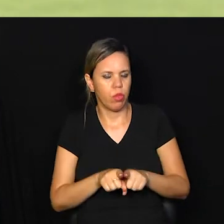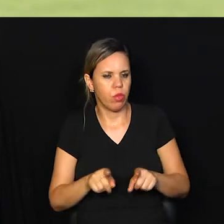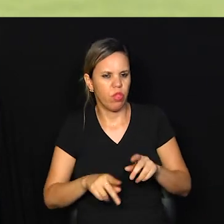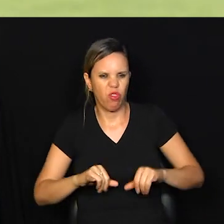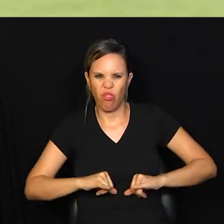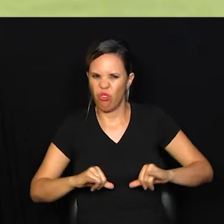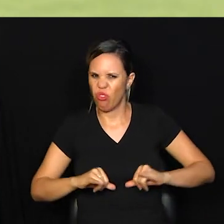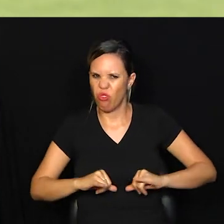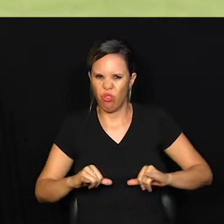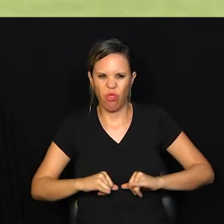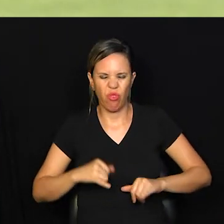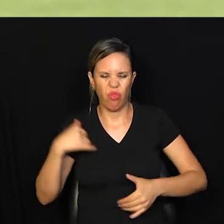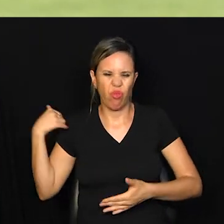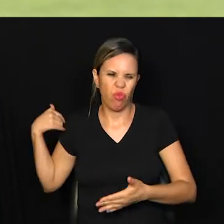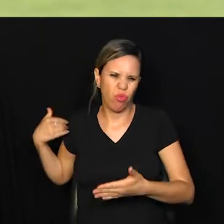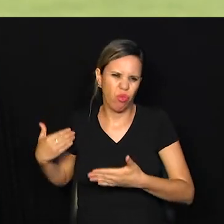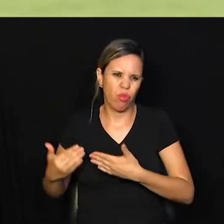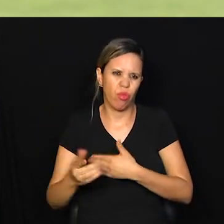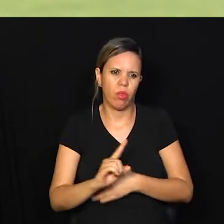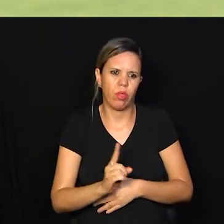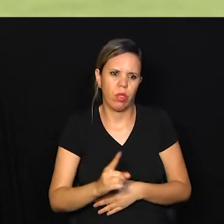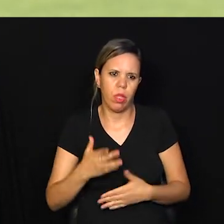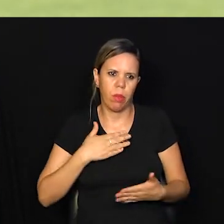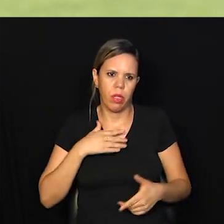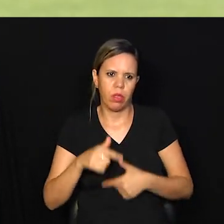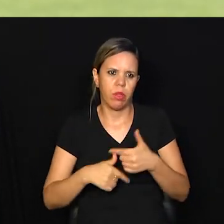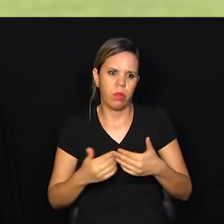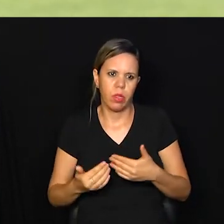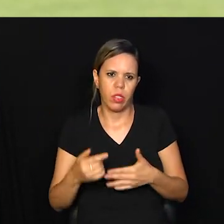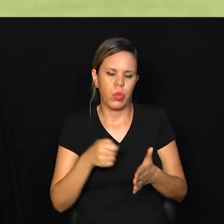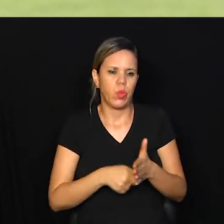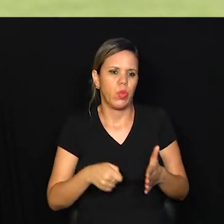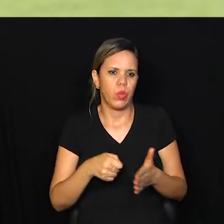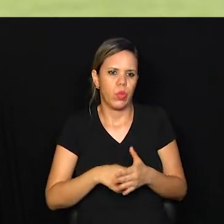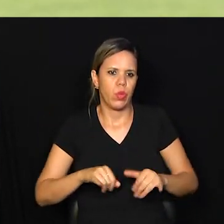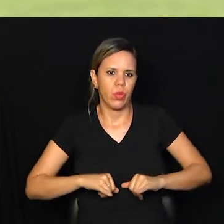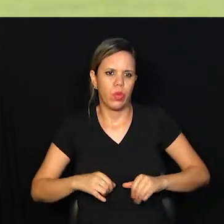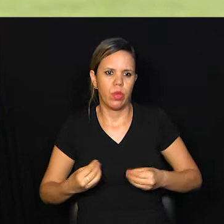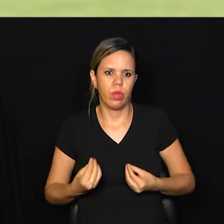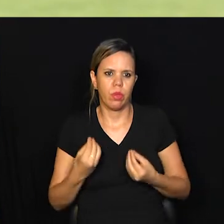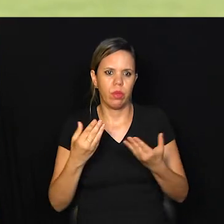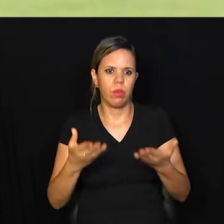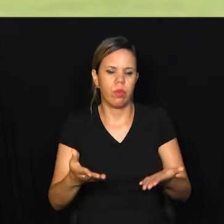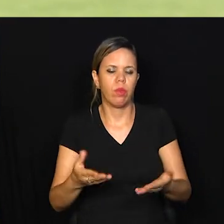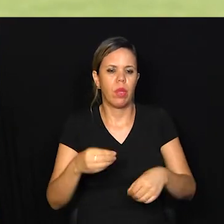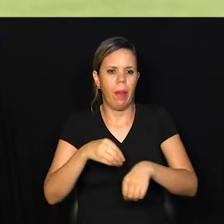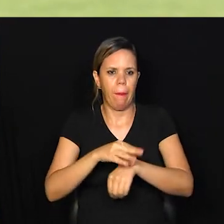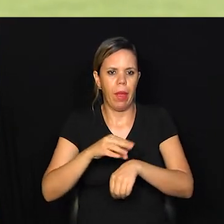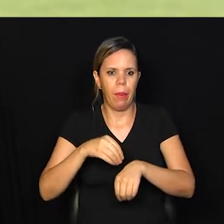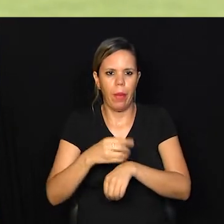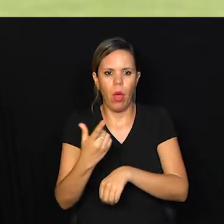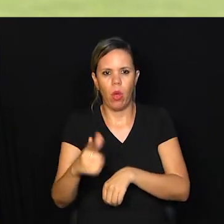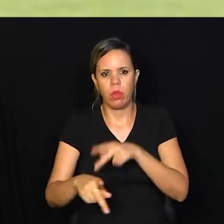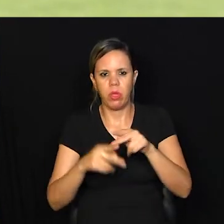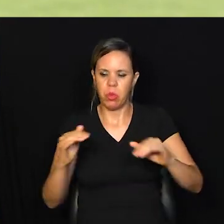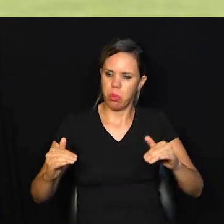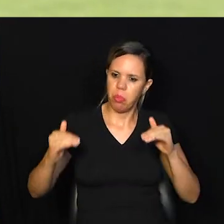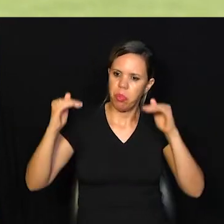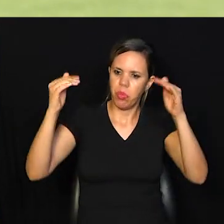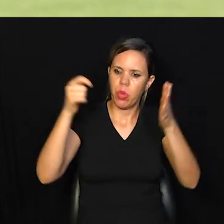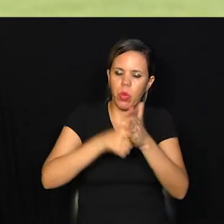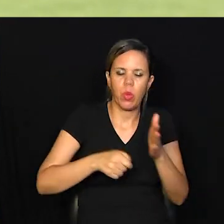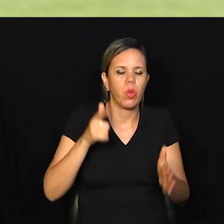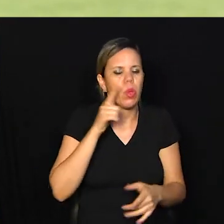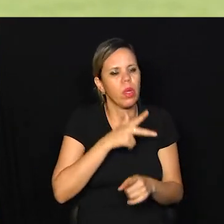sofrer tudo o que eles sofreram, ou que a minha geração enfrentou. Nós estamos entregando o bastão num outro patamar de luta,